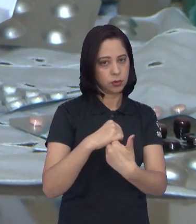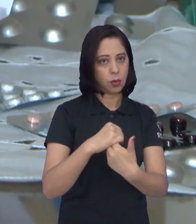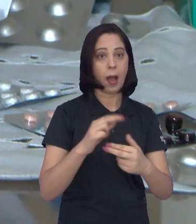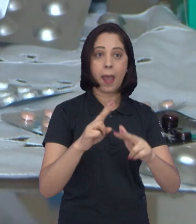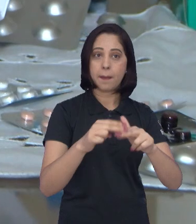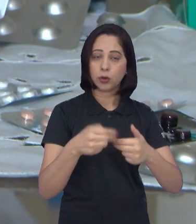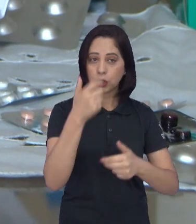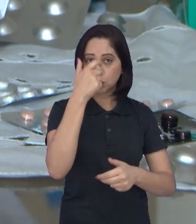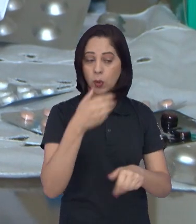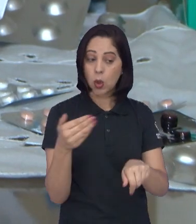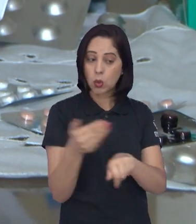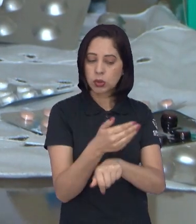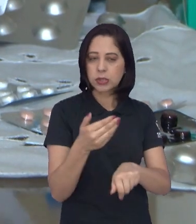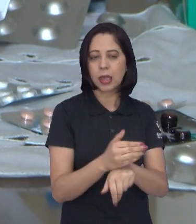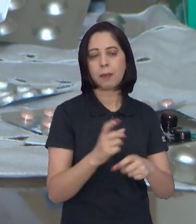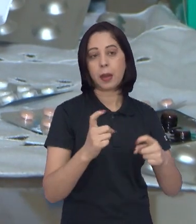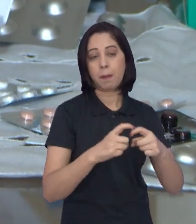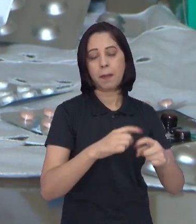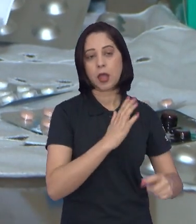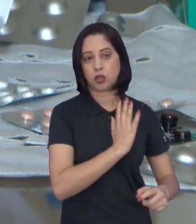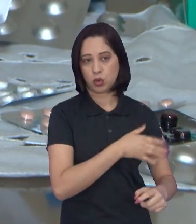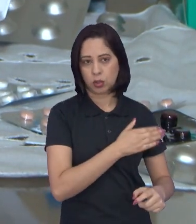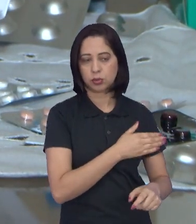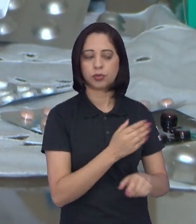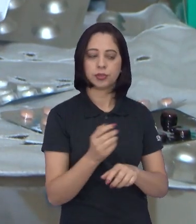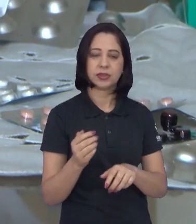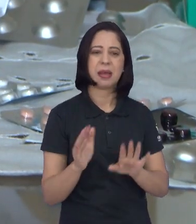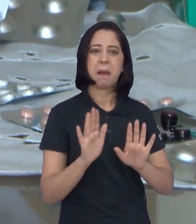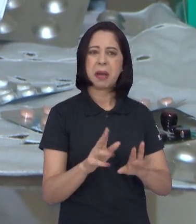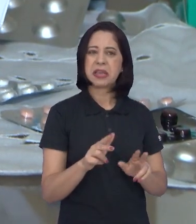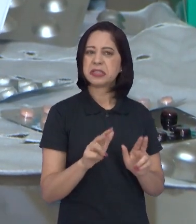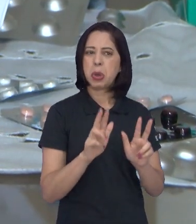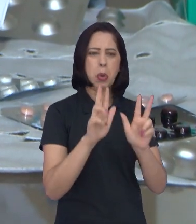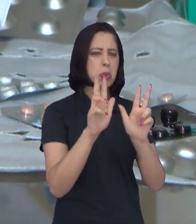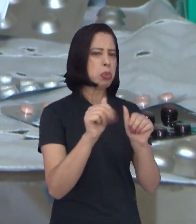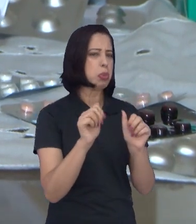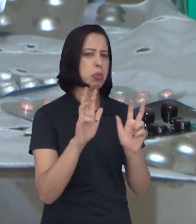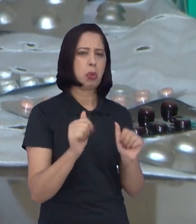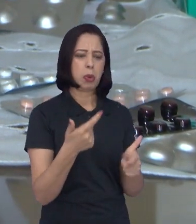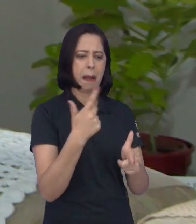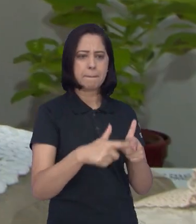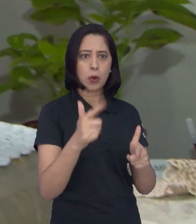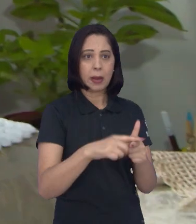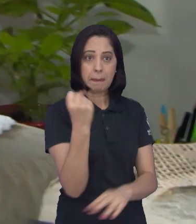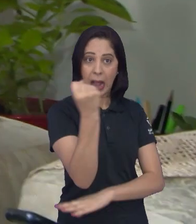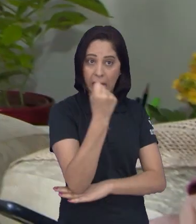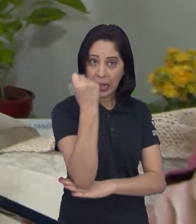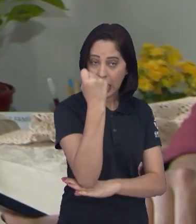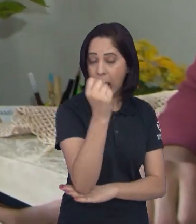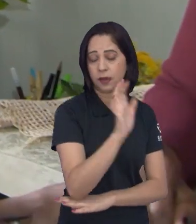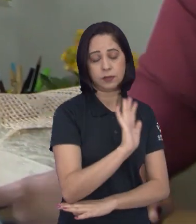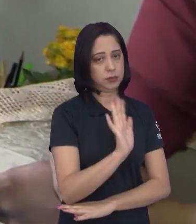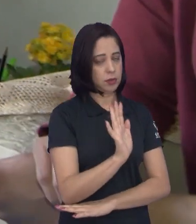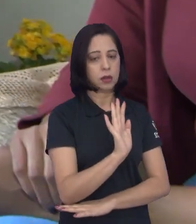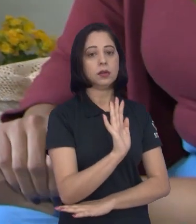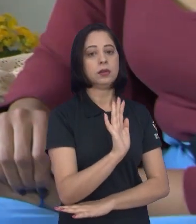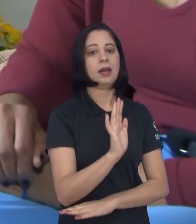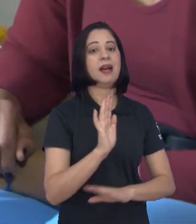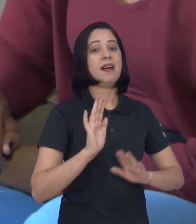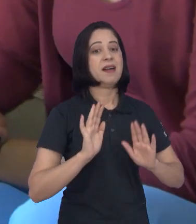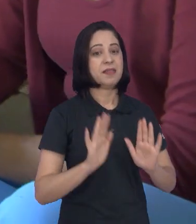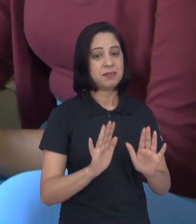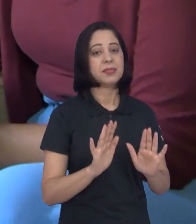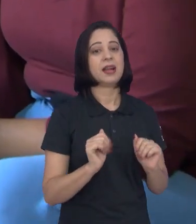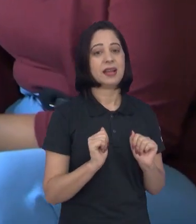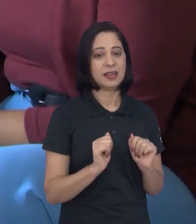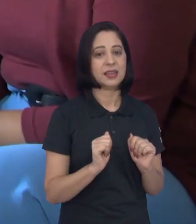no cardiologista mas nunca tive problema sério o que mudou foi quando eu